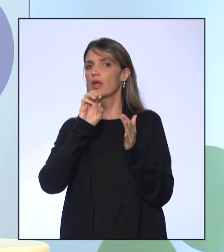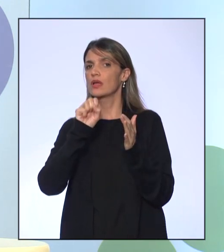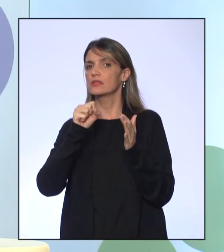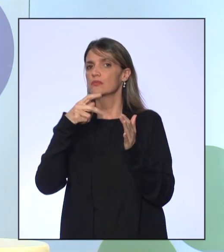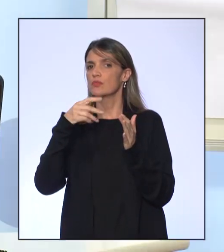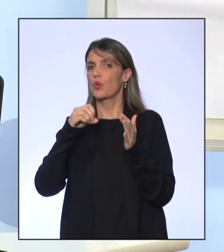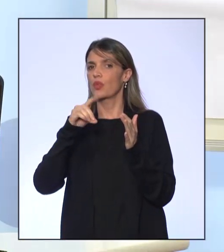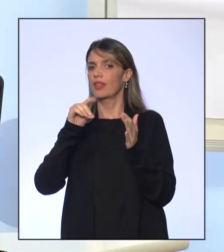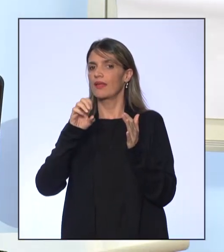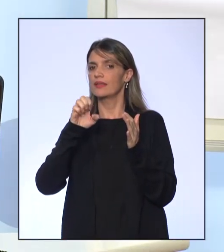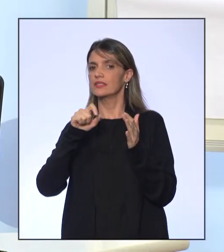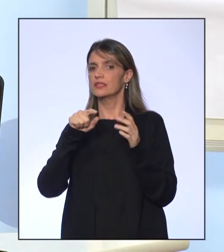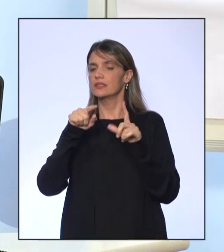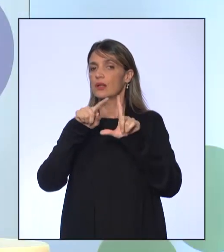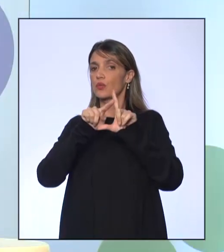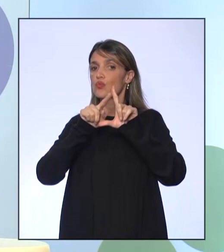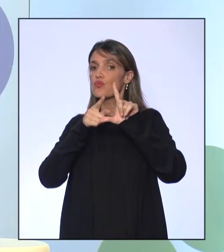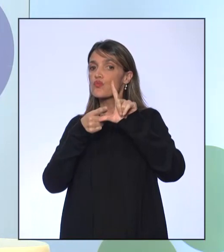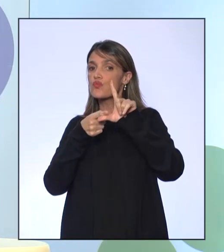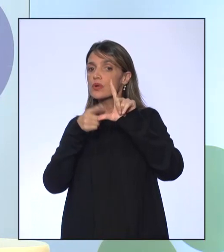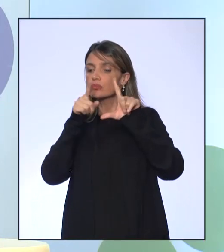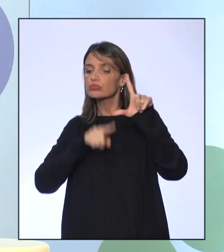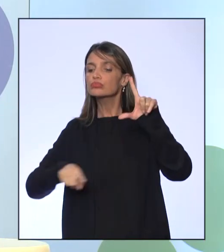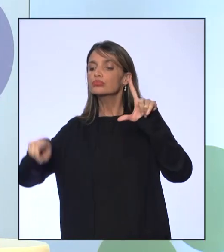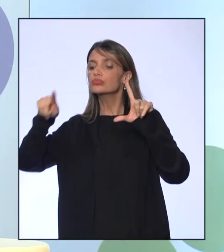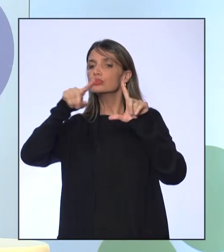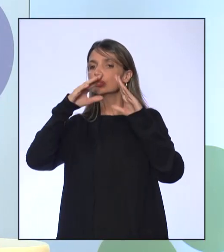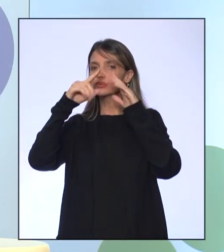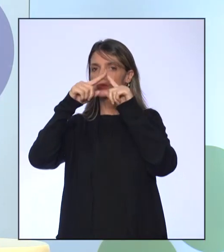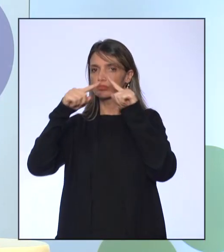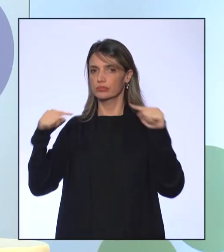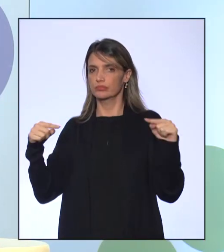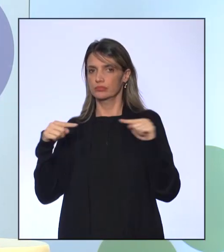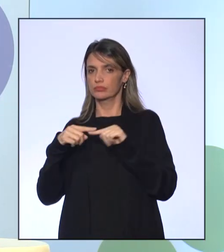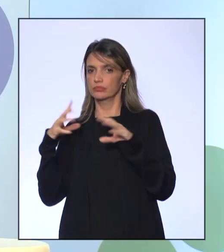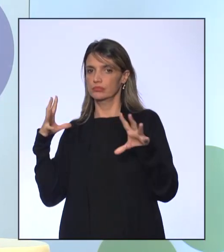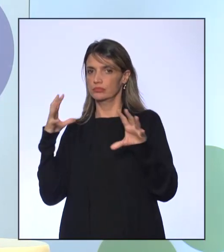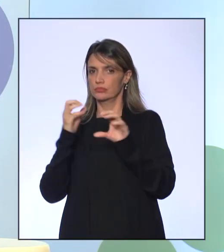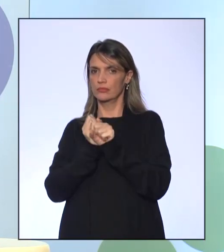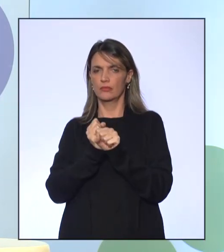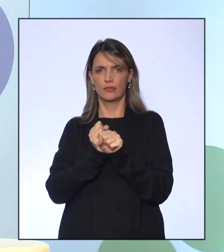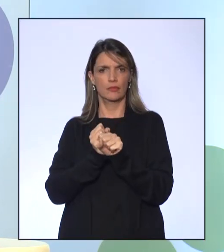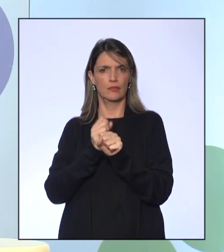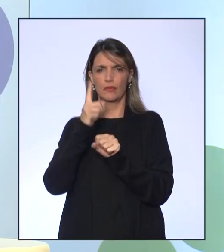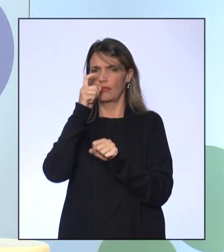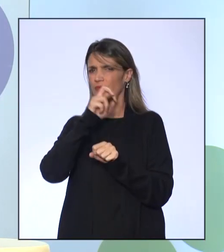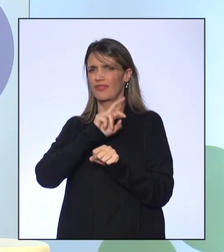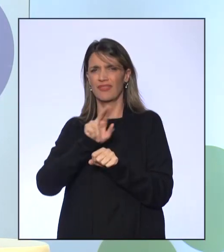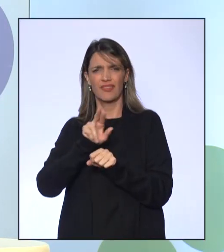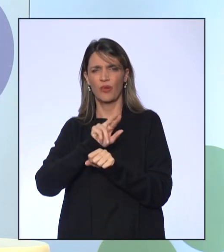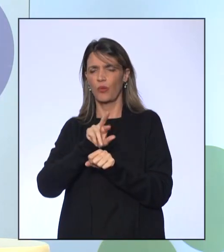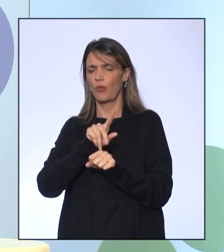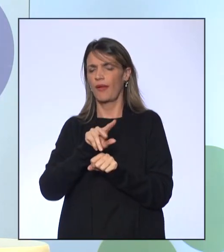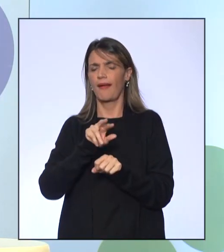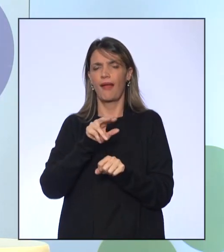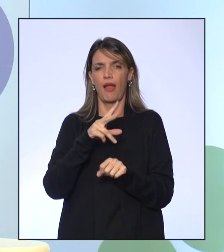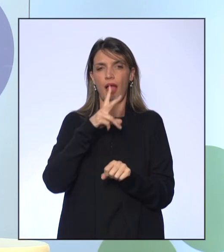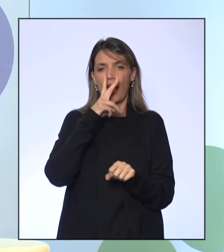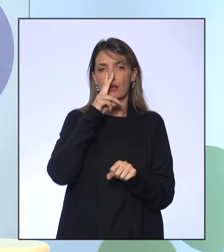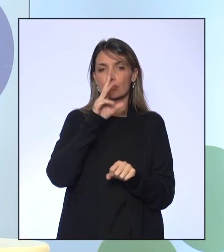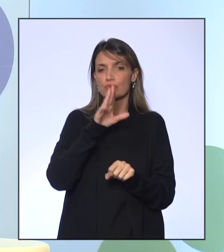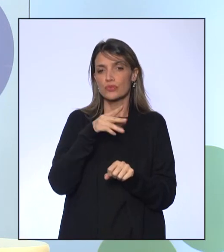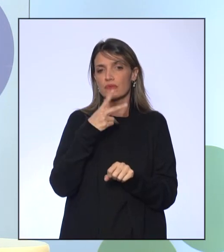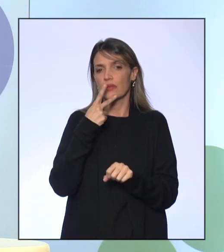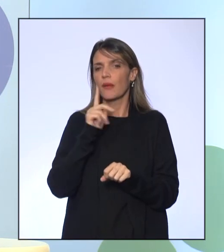com o ângulo do circulo trigonométrico então não é difícil na hora que eu acho que já foi comentado um pouquinho mais